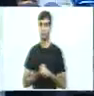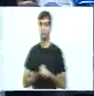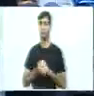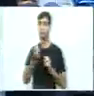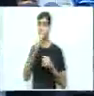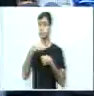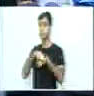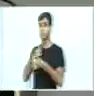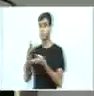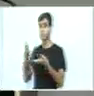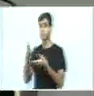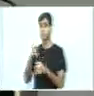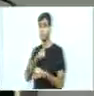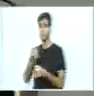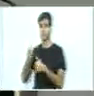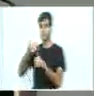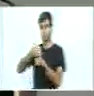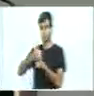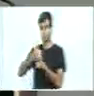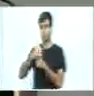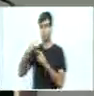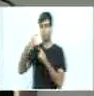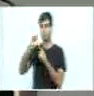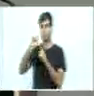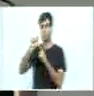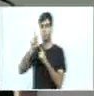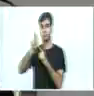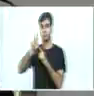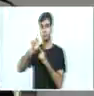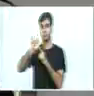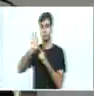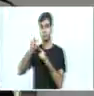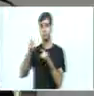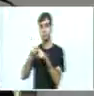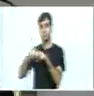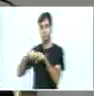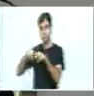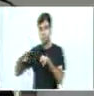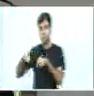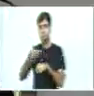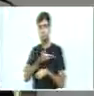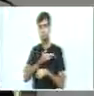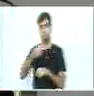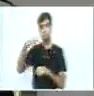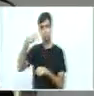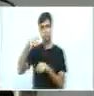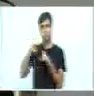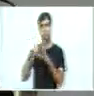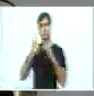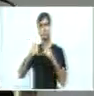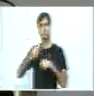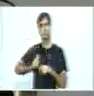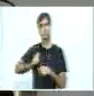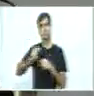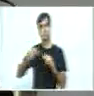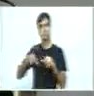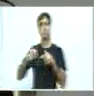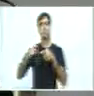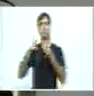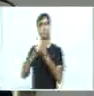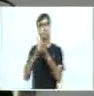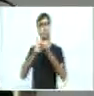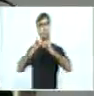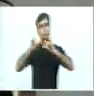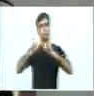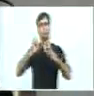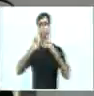Boa noite, senhor presidente Exercício Carlito Alves, no qual cumprimento a mesa, colegas vereadores, público presente, a imprensa. Boa